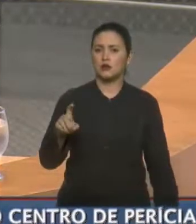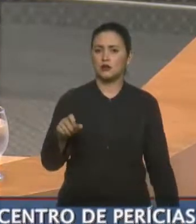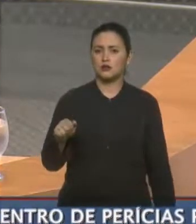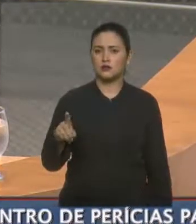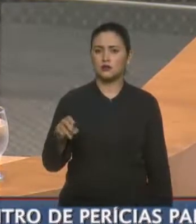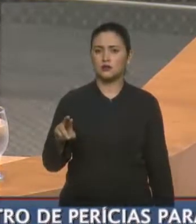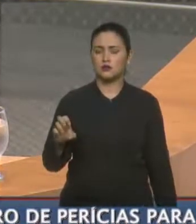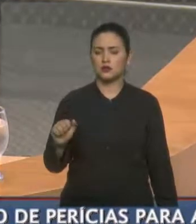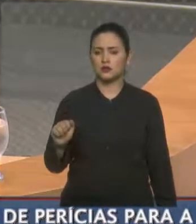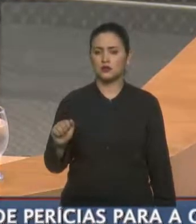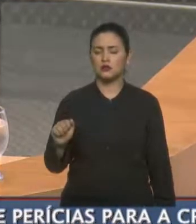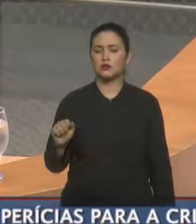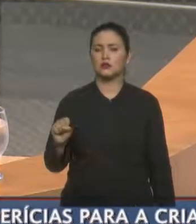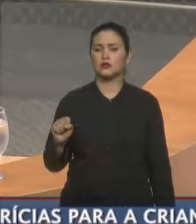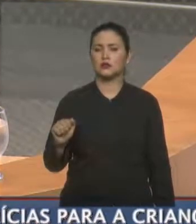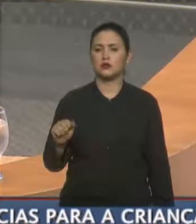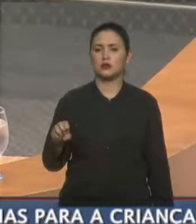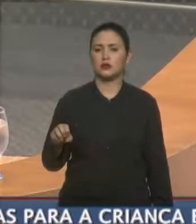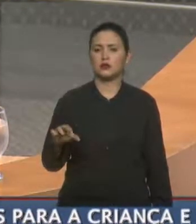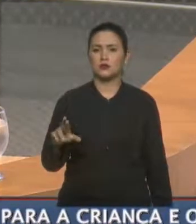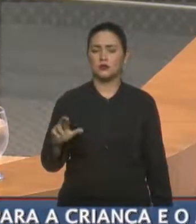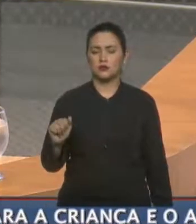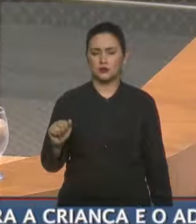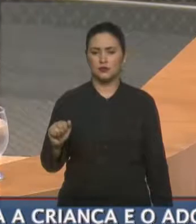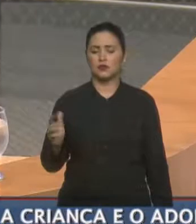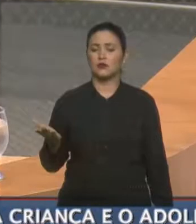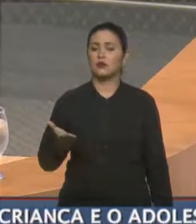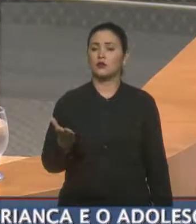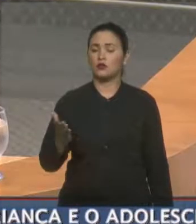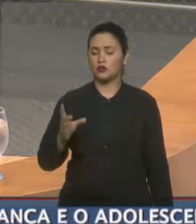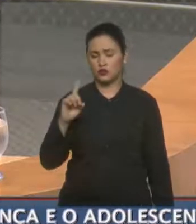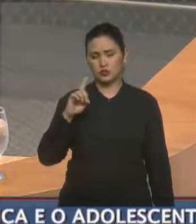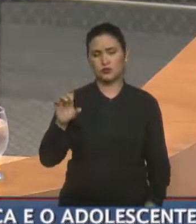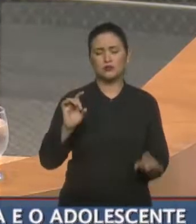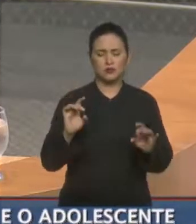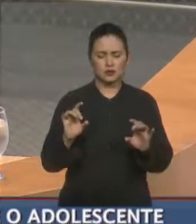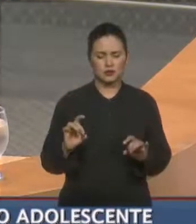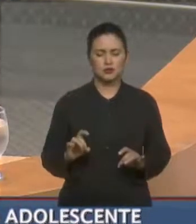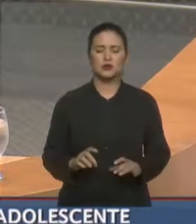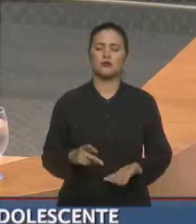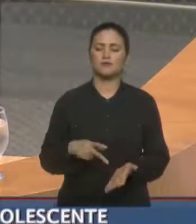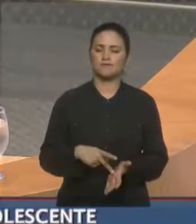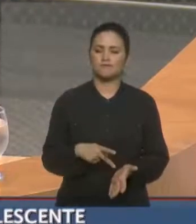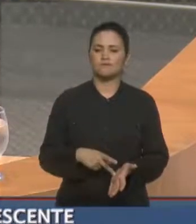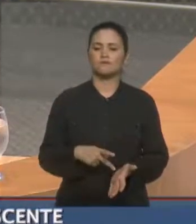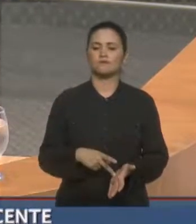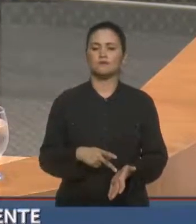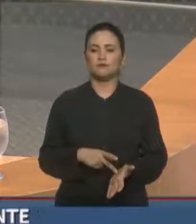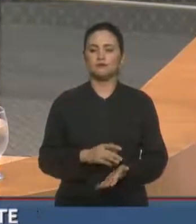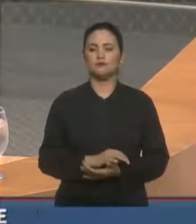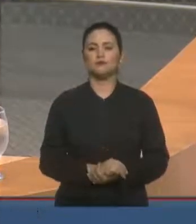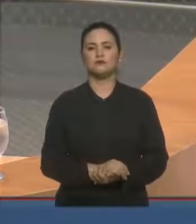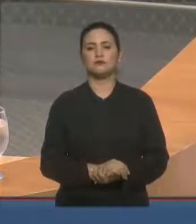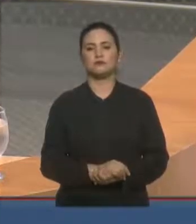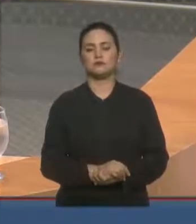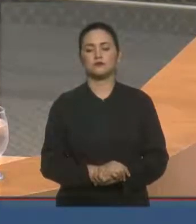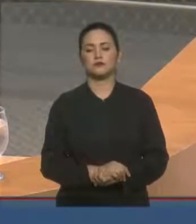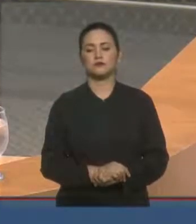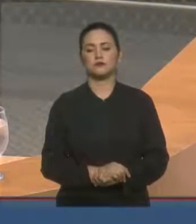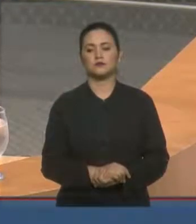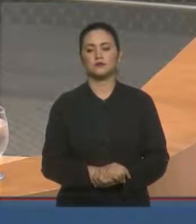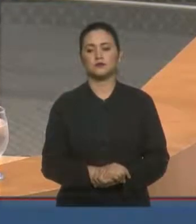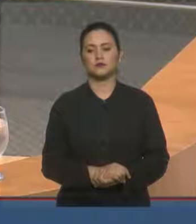E é um dia realmente para entrar na história, né? Aqui marca o momento que a